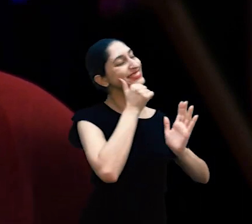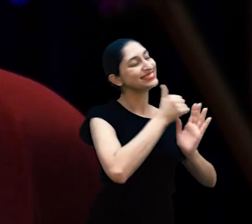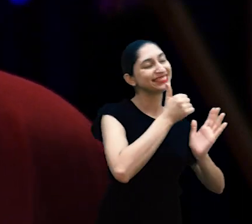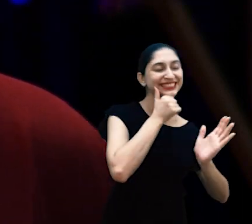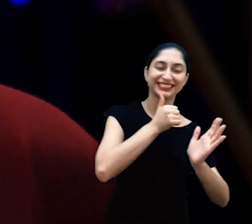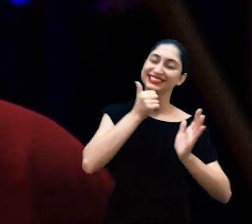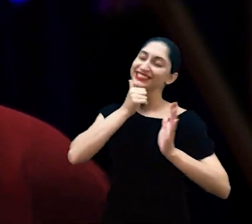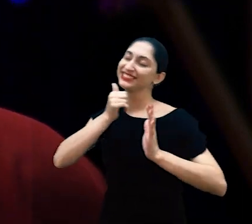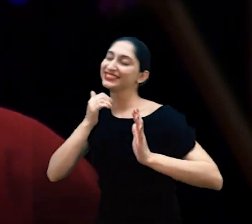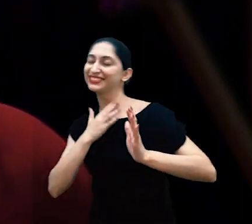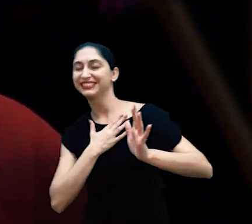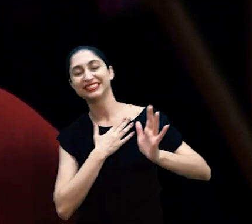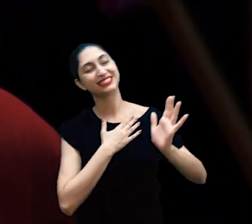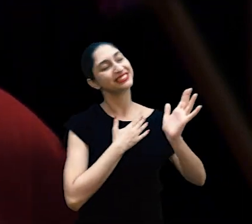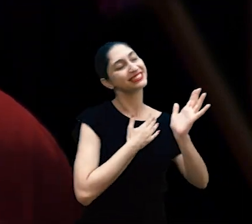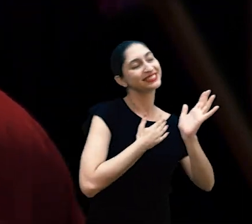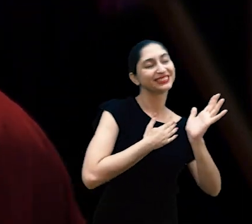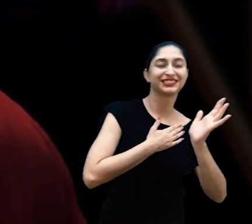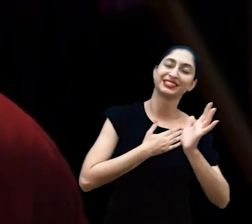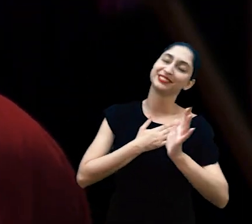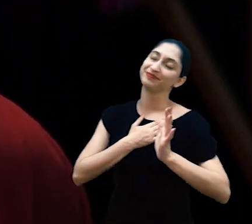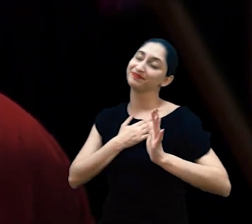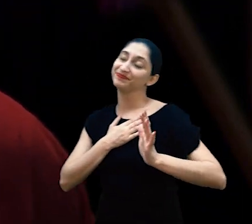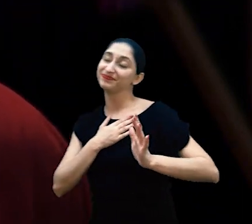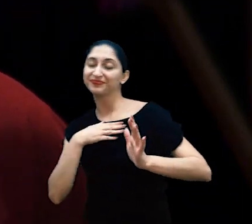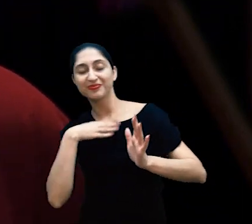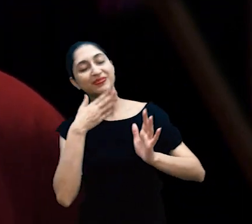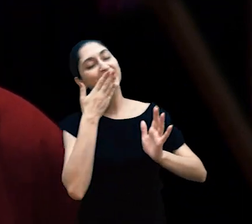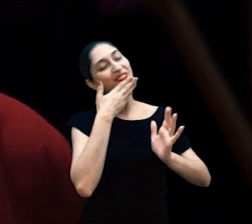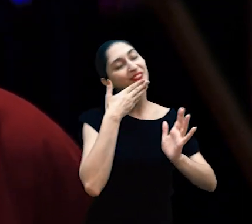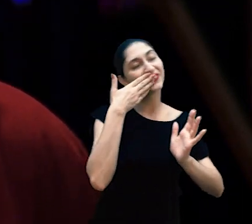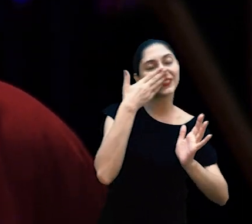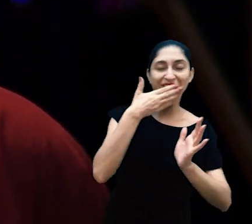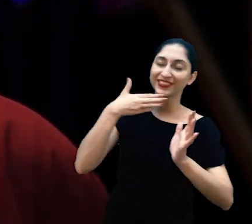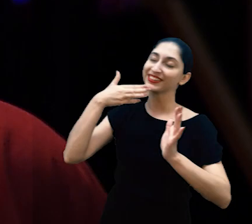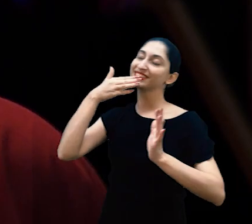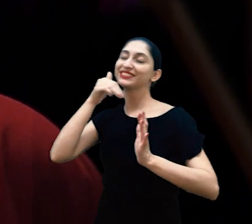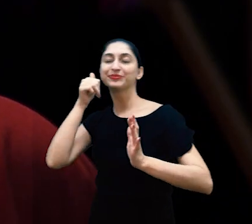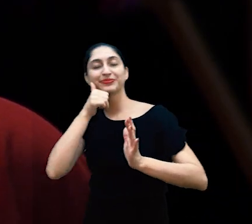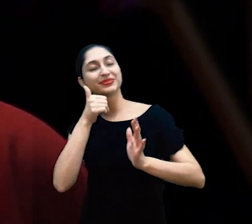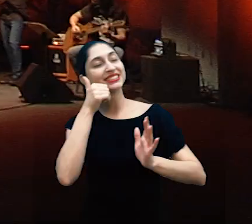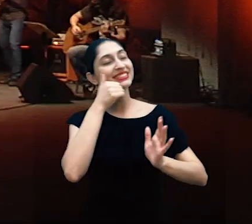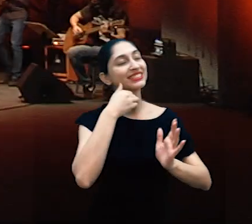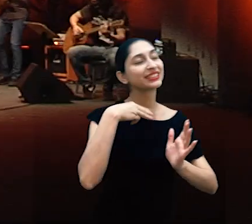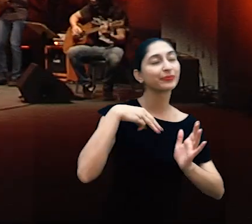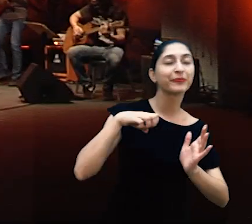menina, meu pedacinho de mel, mel.